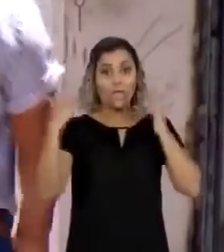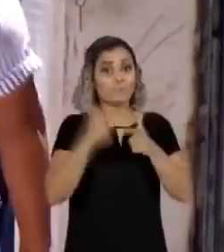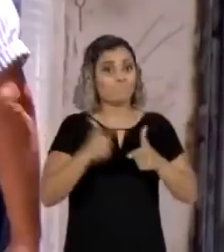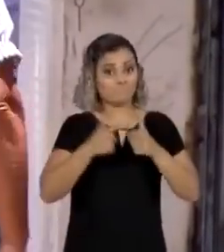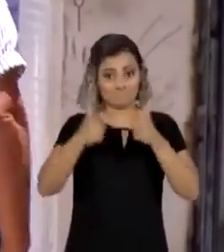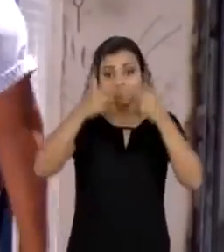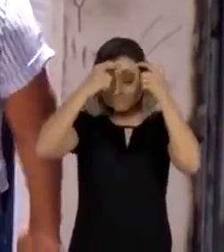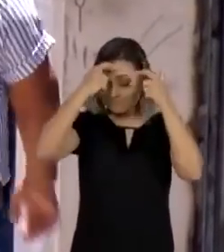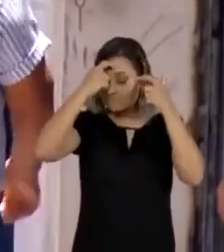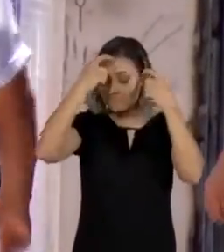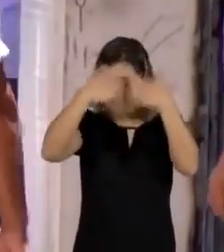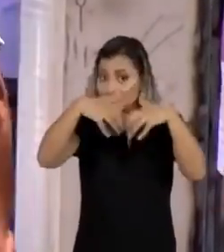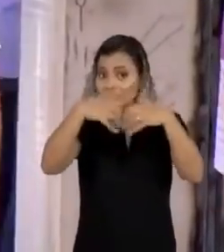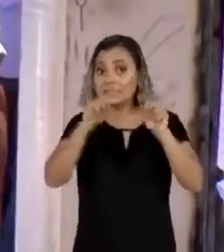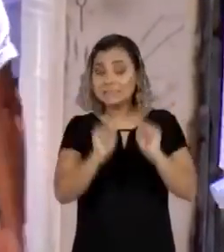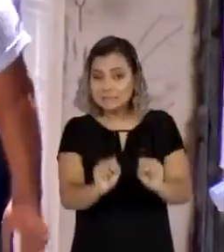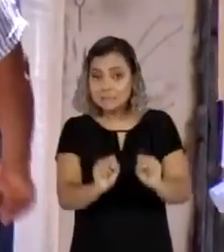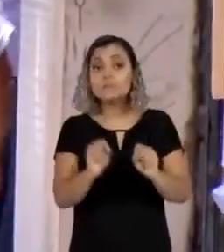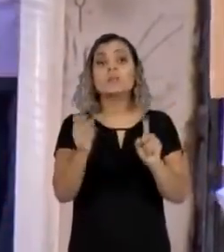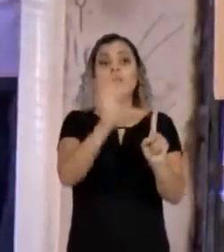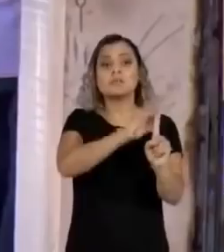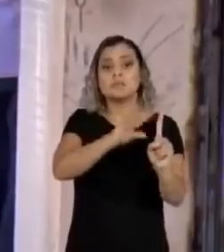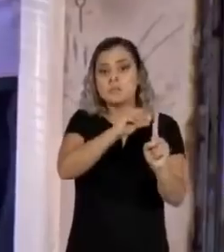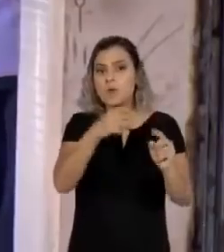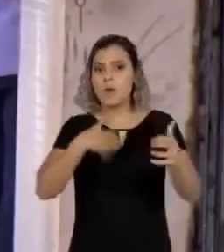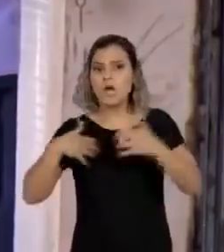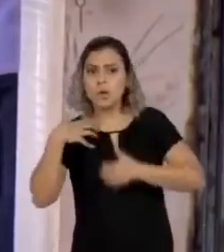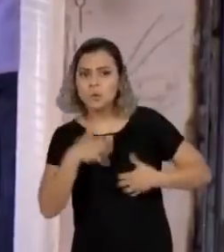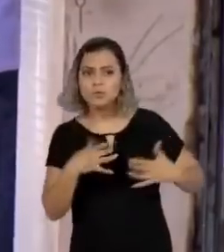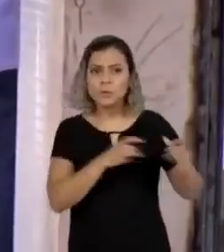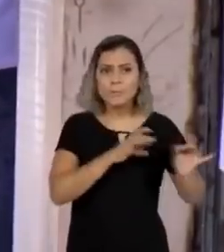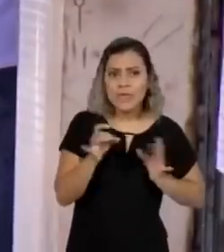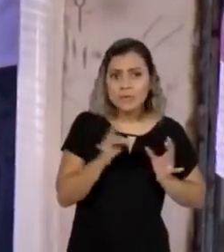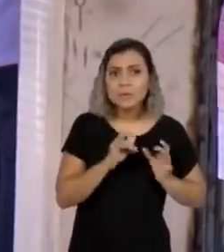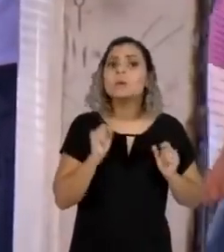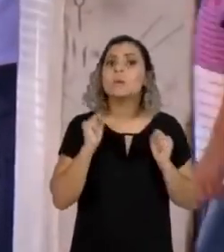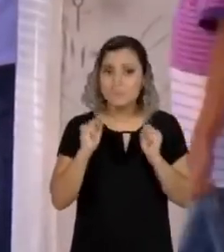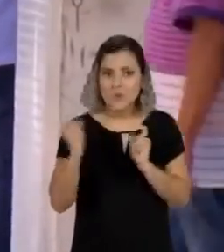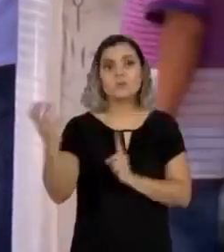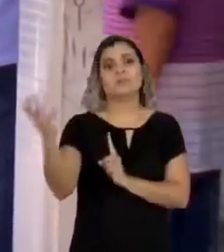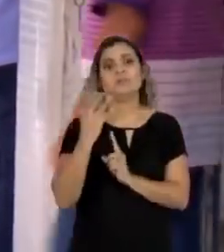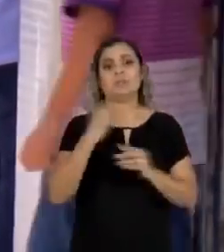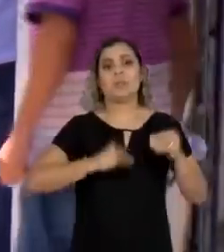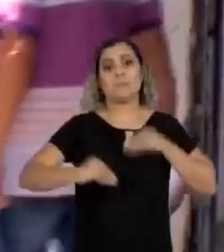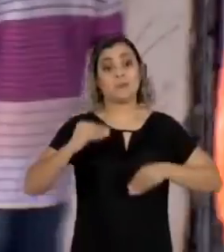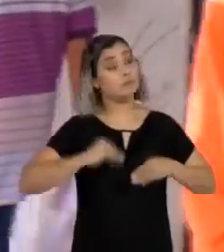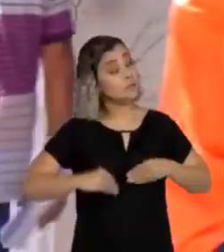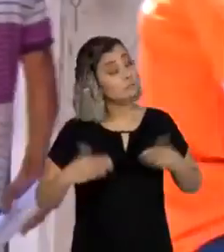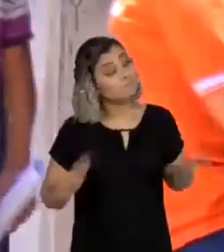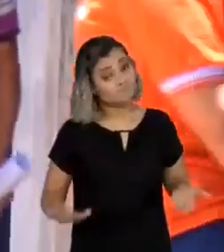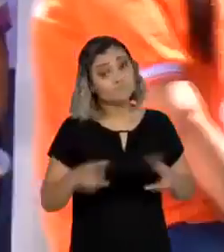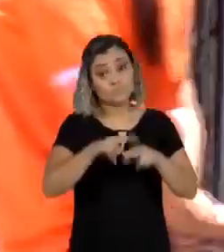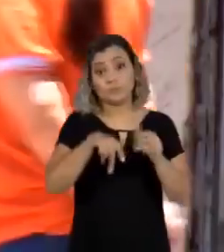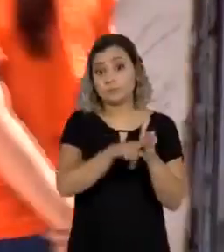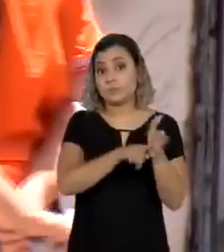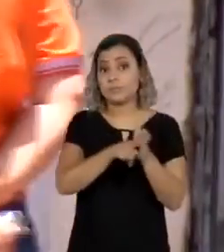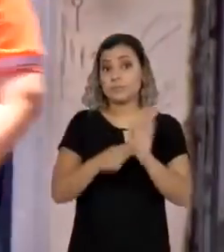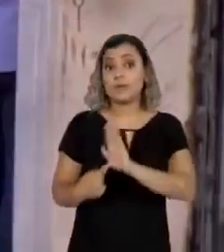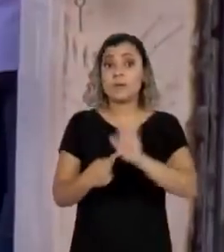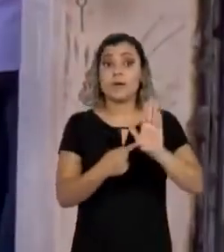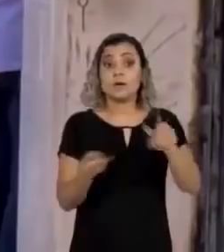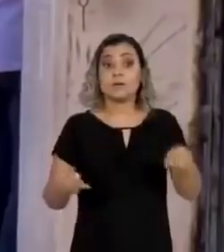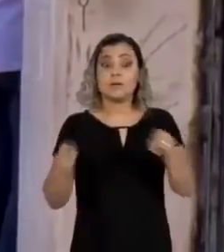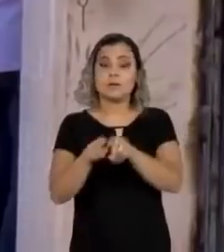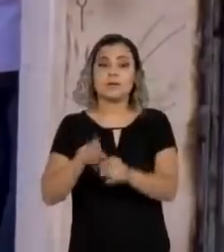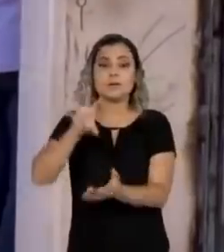psicológicos para muitas pessoas. O assédio moral, angústias e medos podem causar a depressão. É o que aponta um estudo feito em parceria